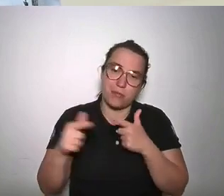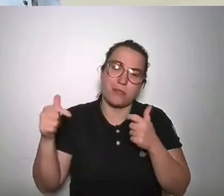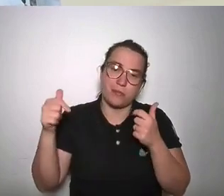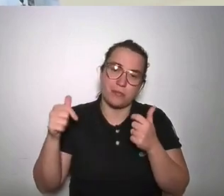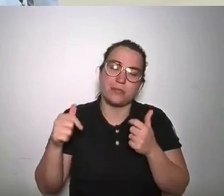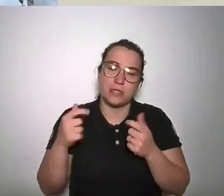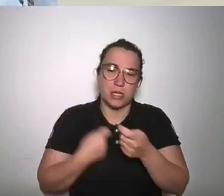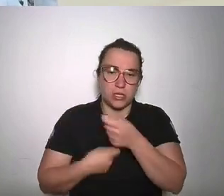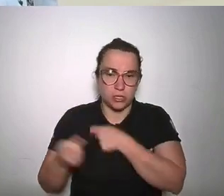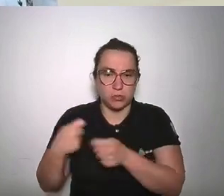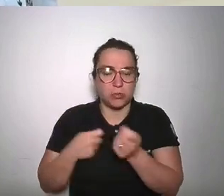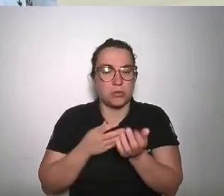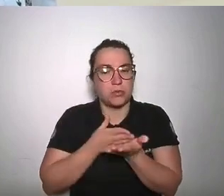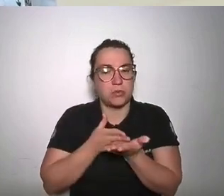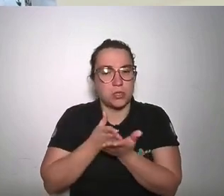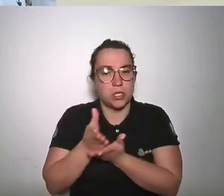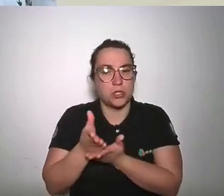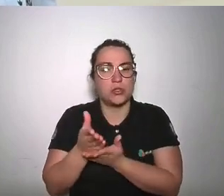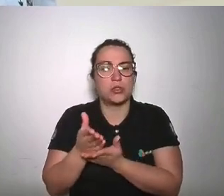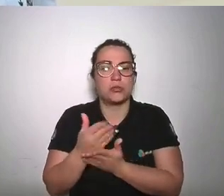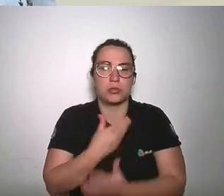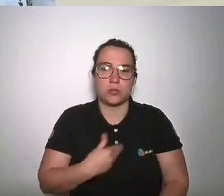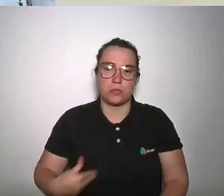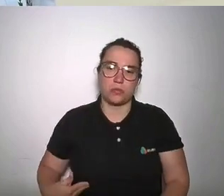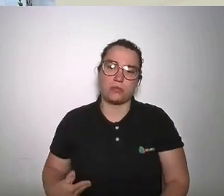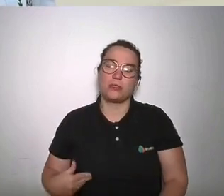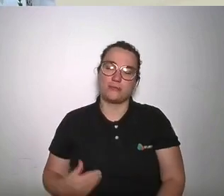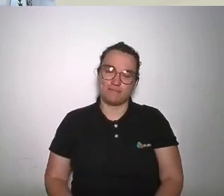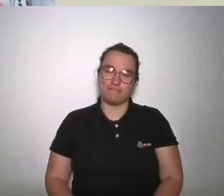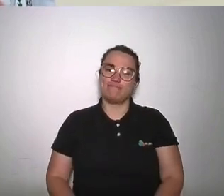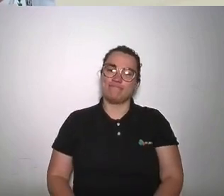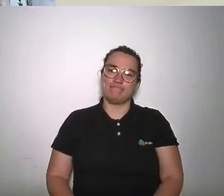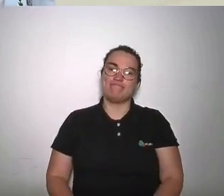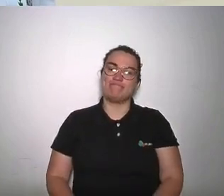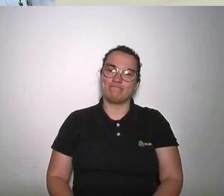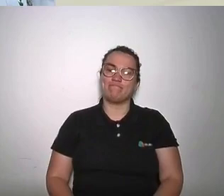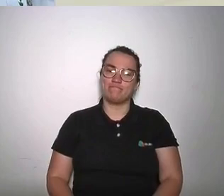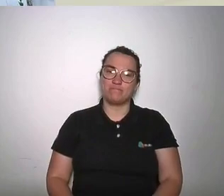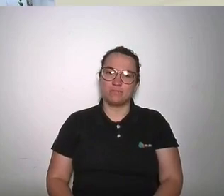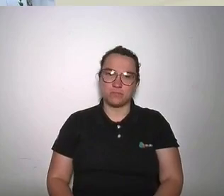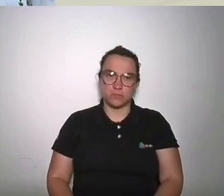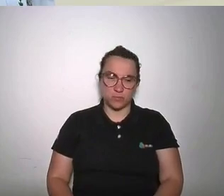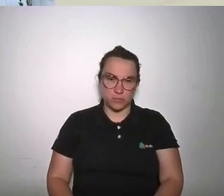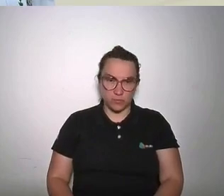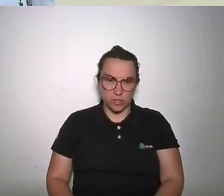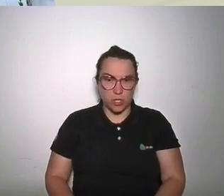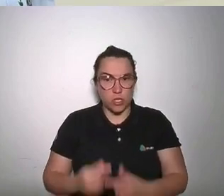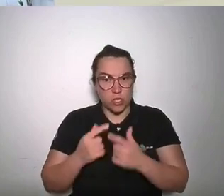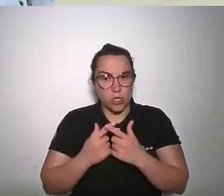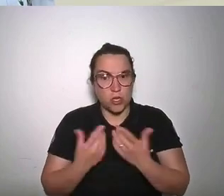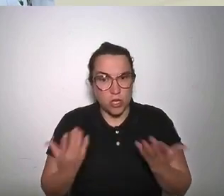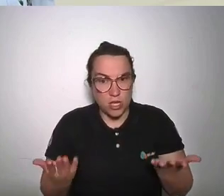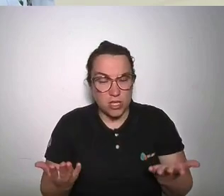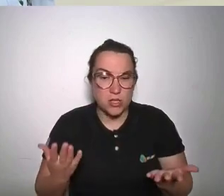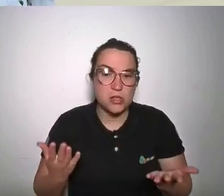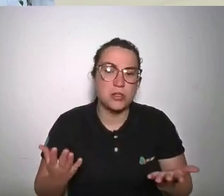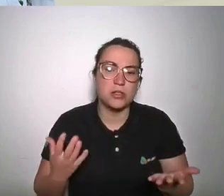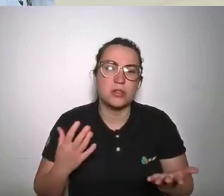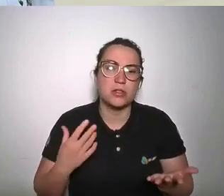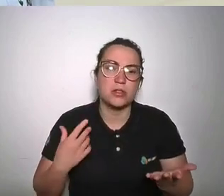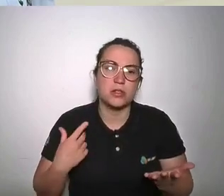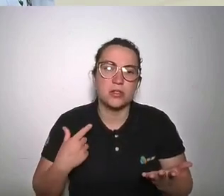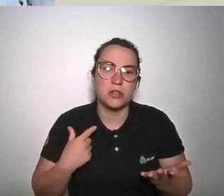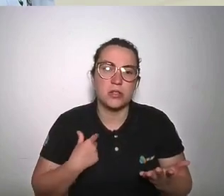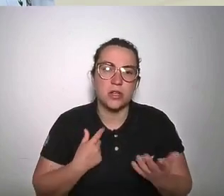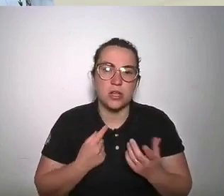administrativos que norteiam a administração pública. Mas não sei se vocês têm sorte ou azar, mas eu além de economista,